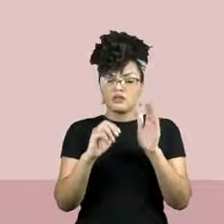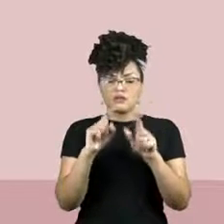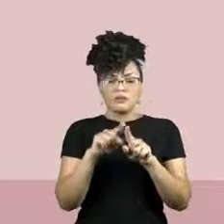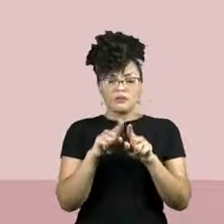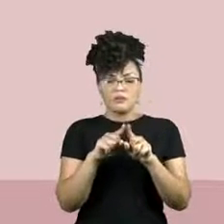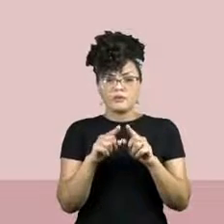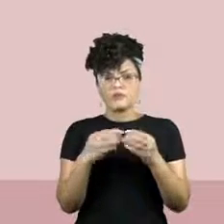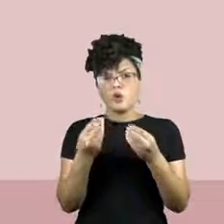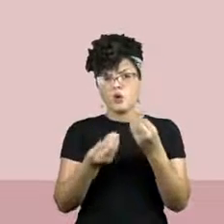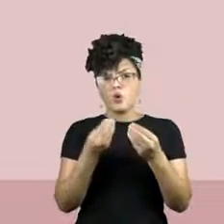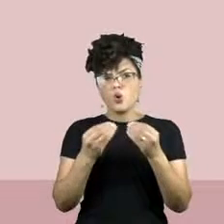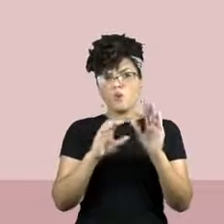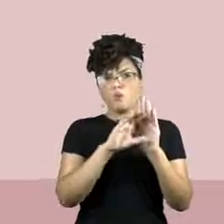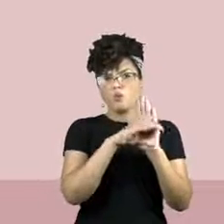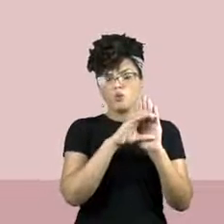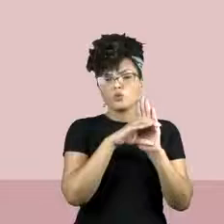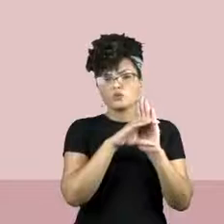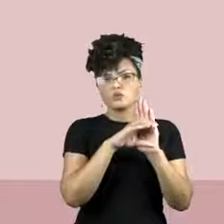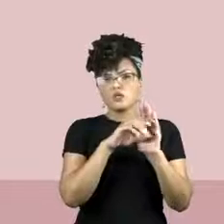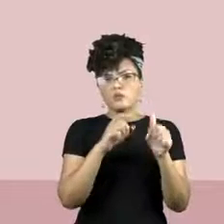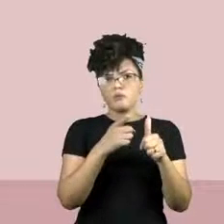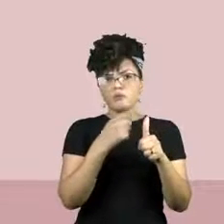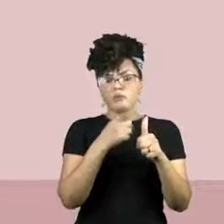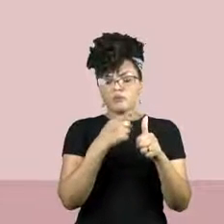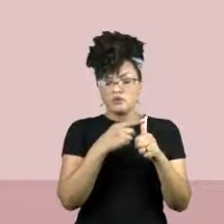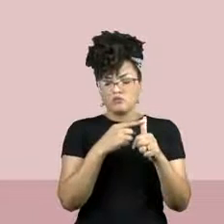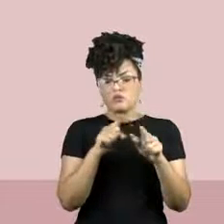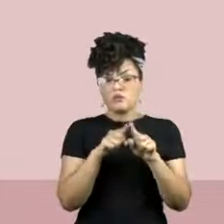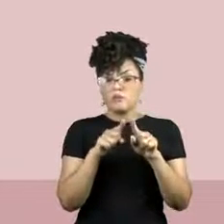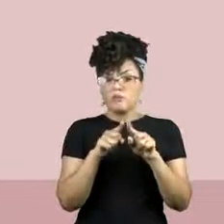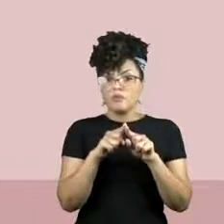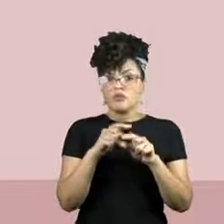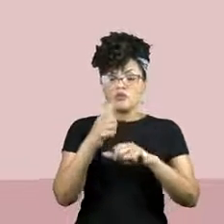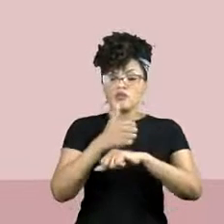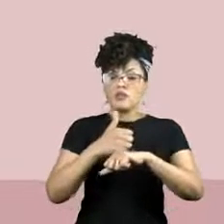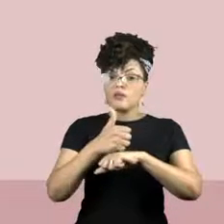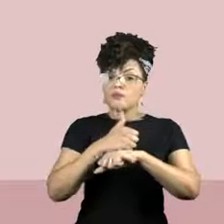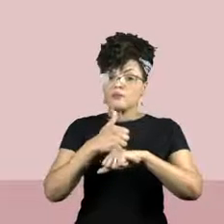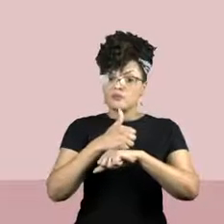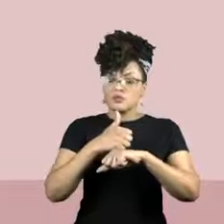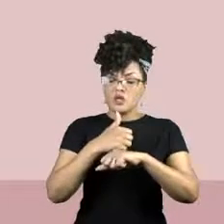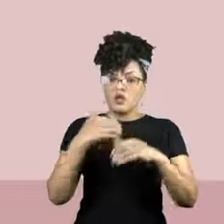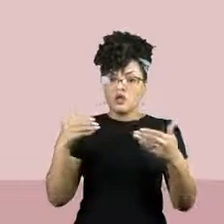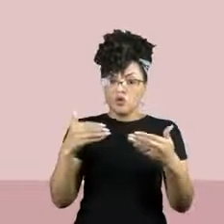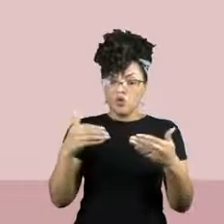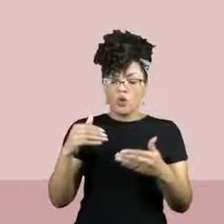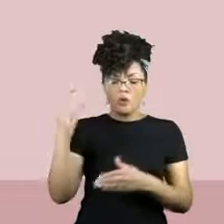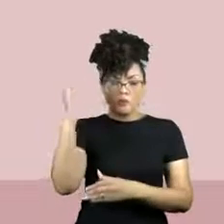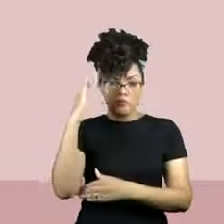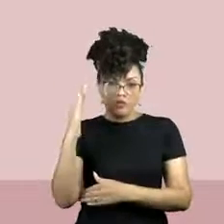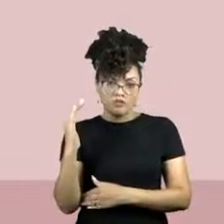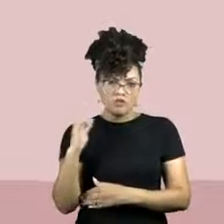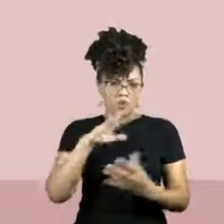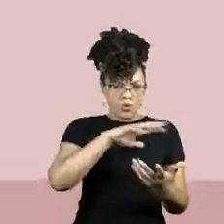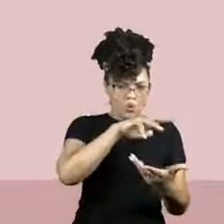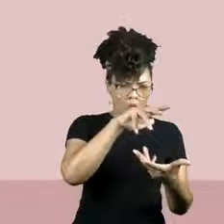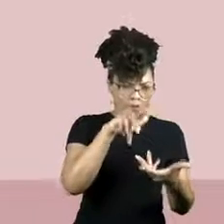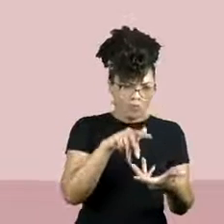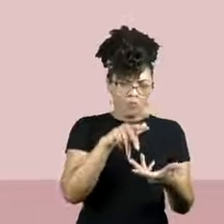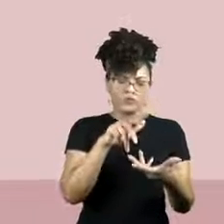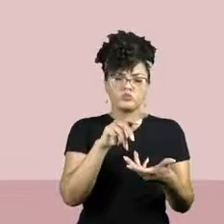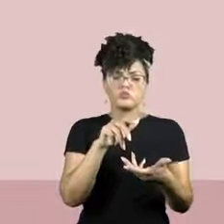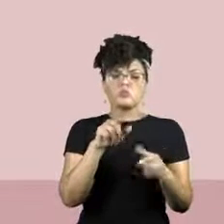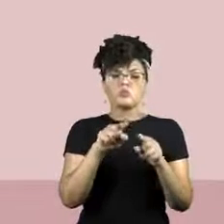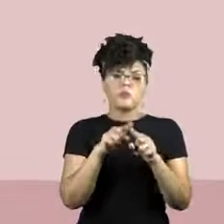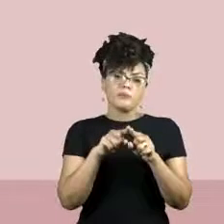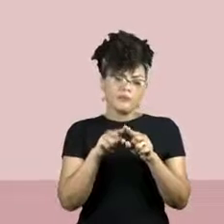se conceituou primeiramente e como se trabalha também de maneira profissional, atualmente no Brasil e no mundo, inclusive, muito por simplicidade,